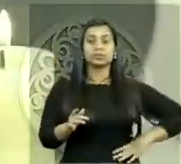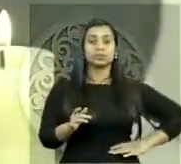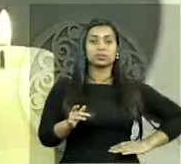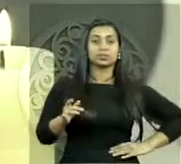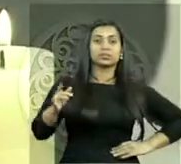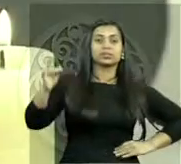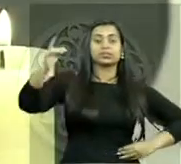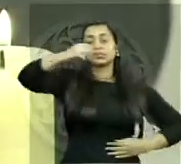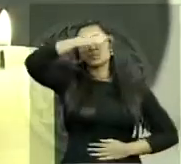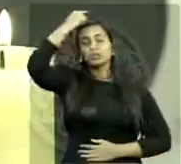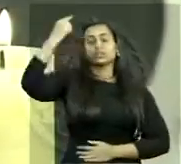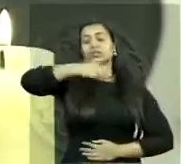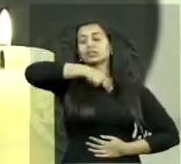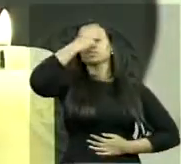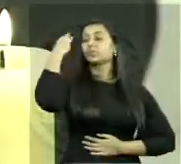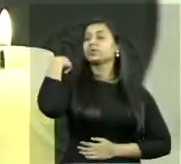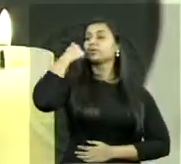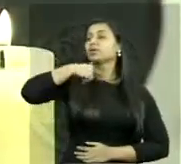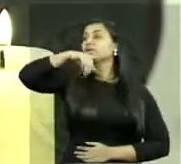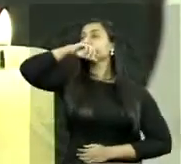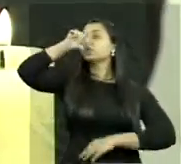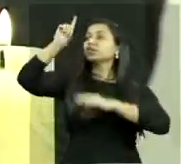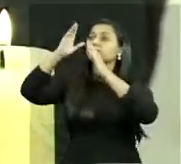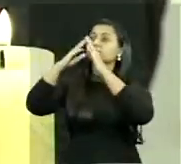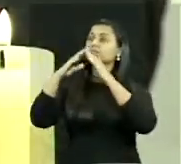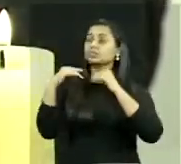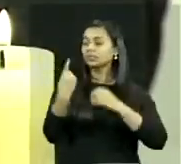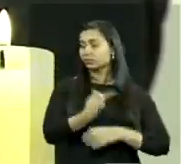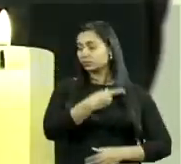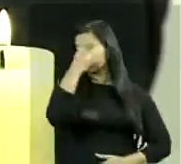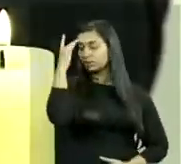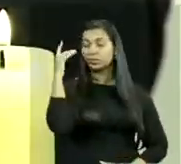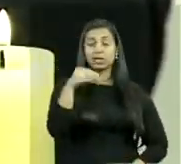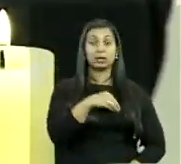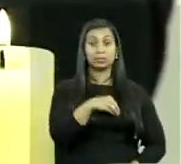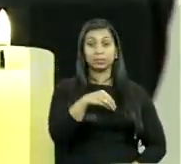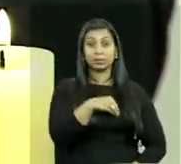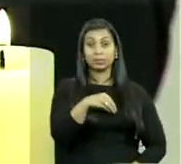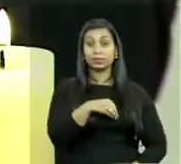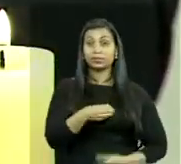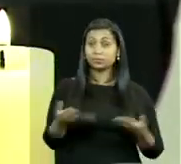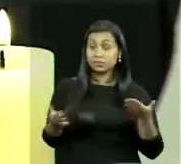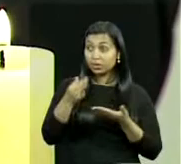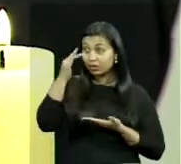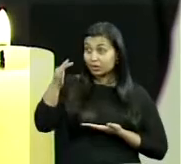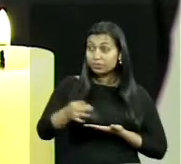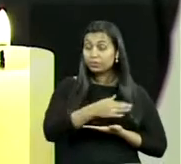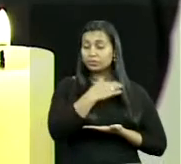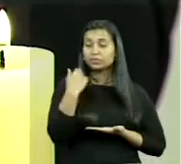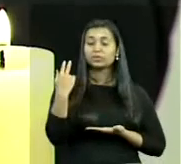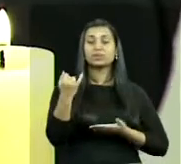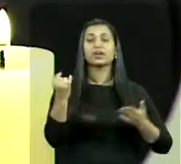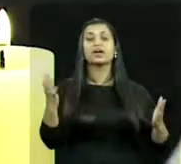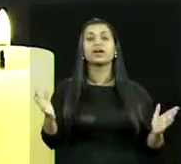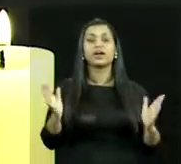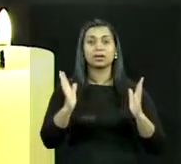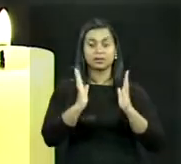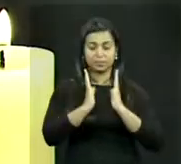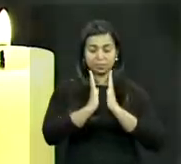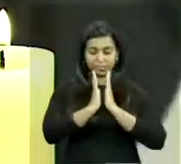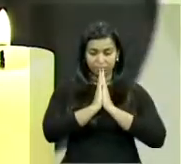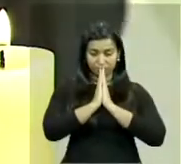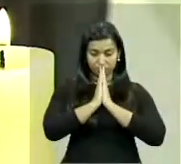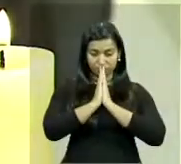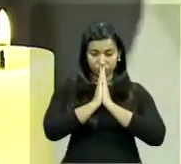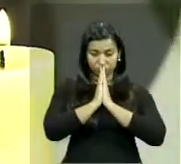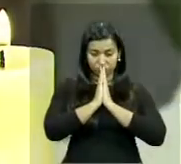vosso ventre, Jesus. Santa Maria, Mãe de Deus, rogai por nós, pecadores, agora